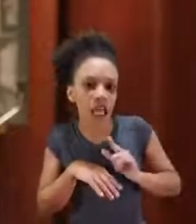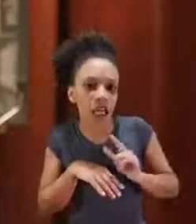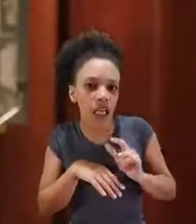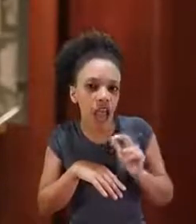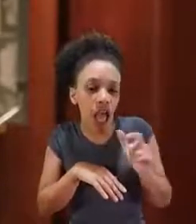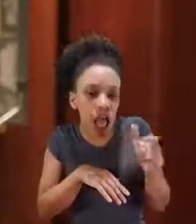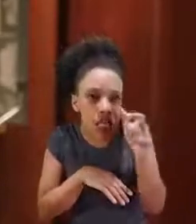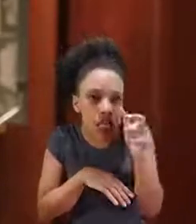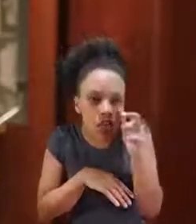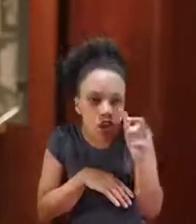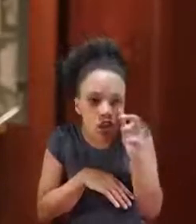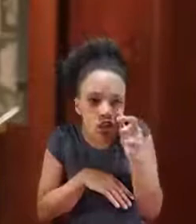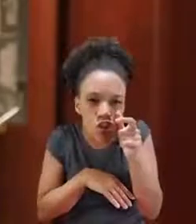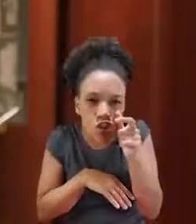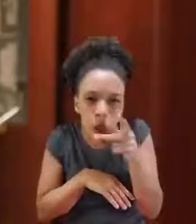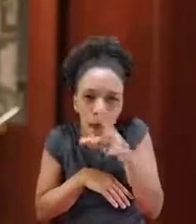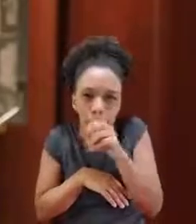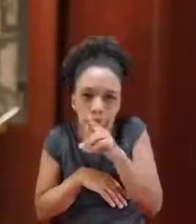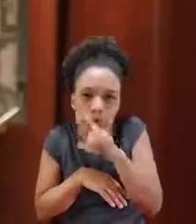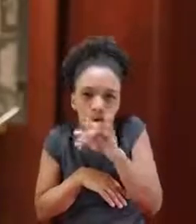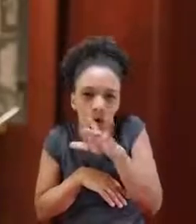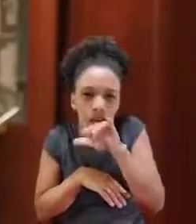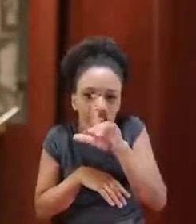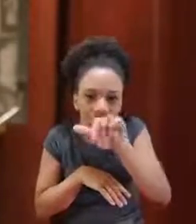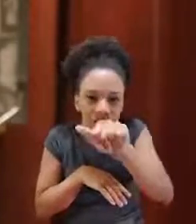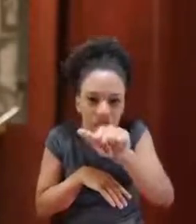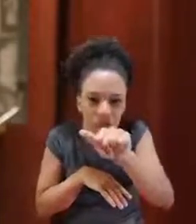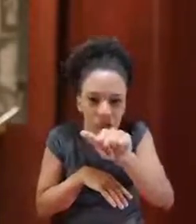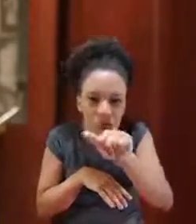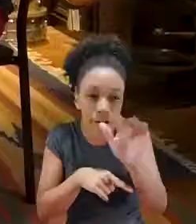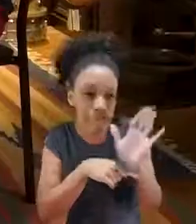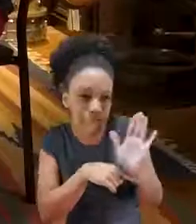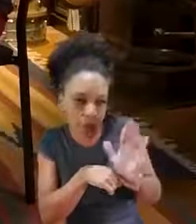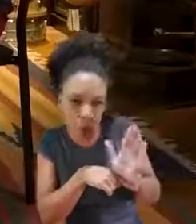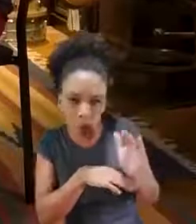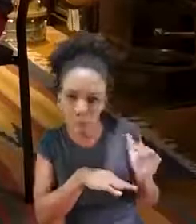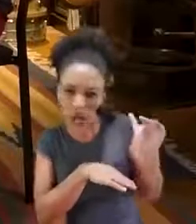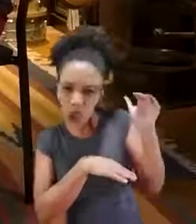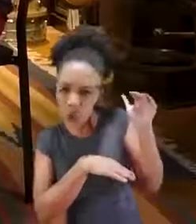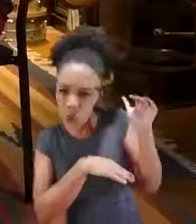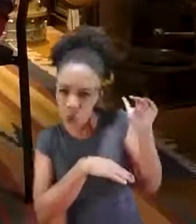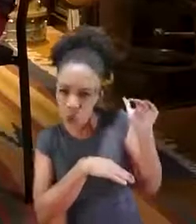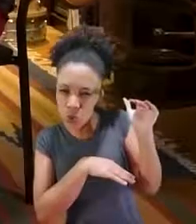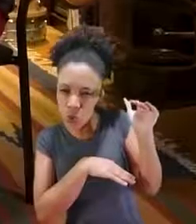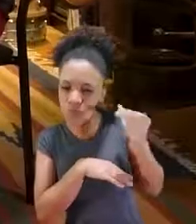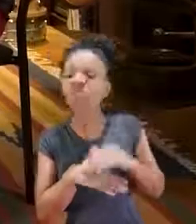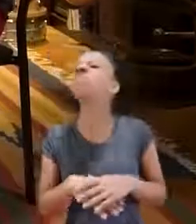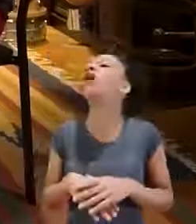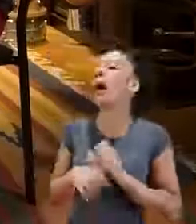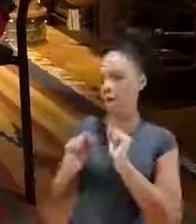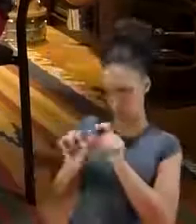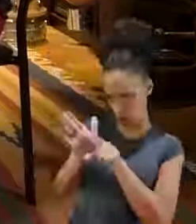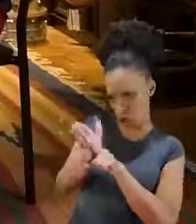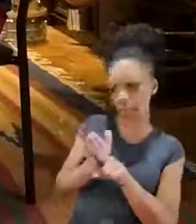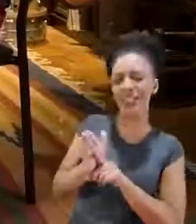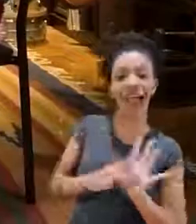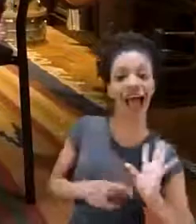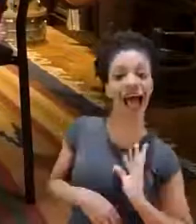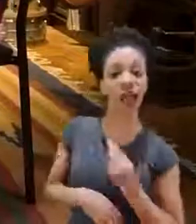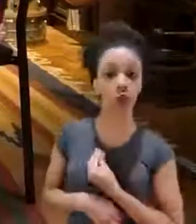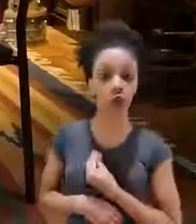pornografia trans no mundo o Brasil pode utilizar números pesquisar e vai pesquisar mais é isso aí